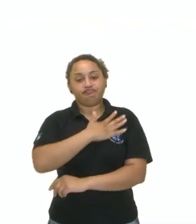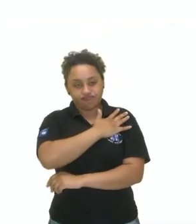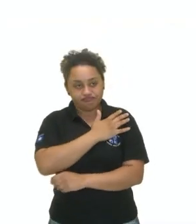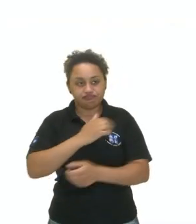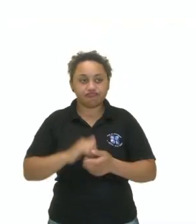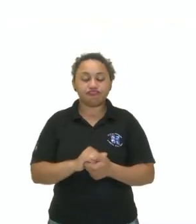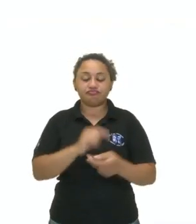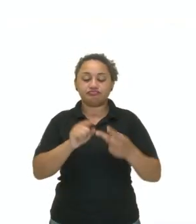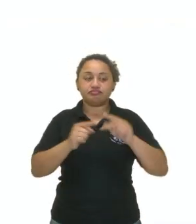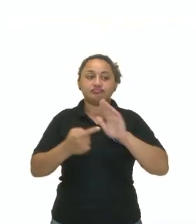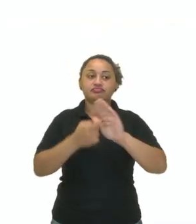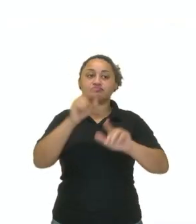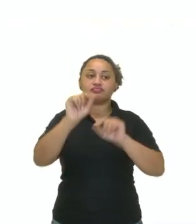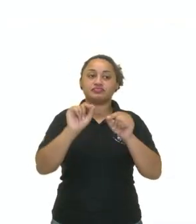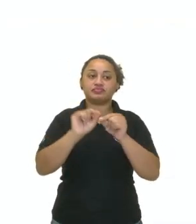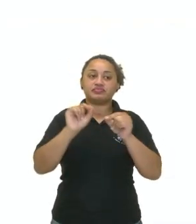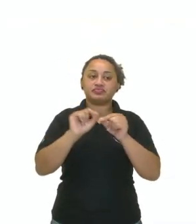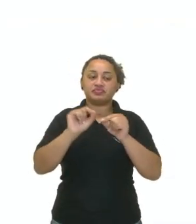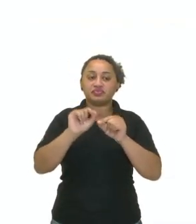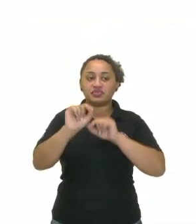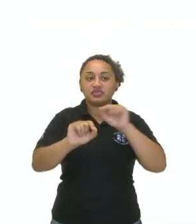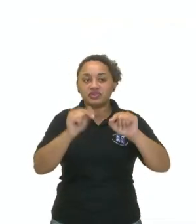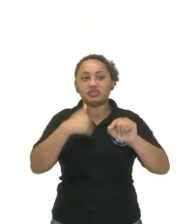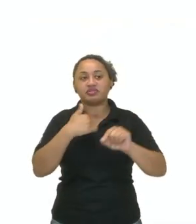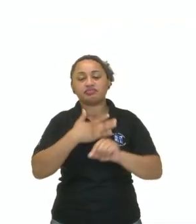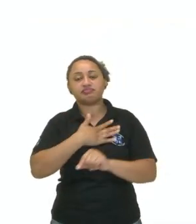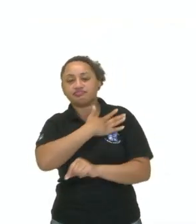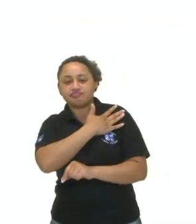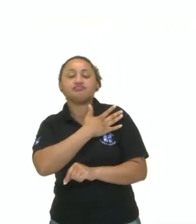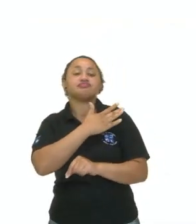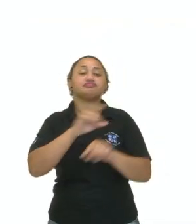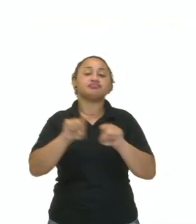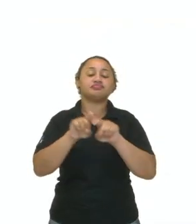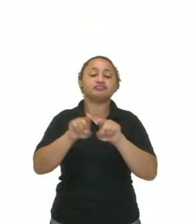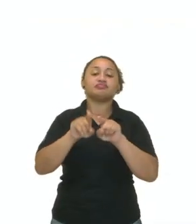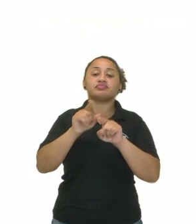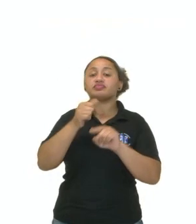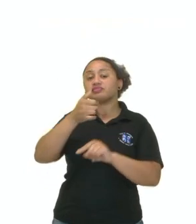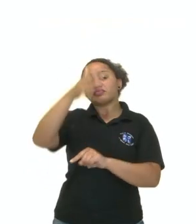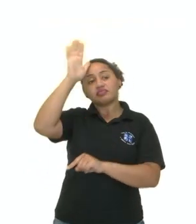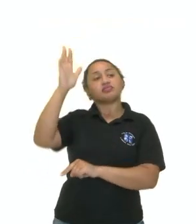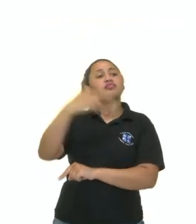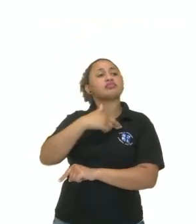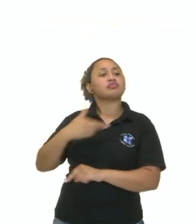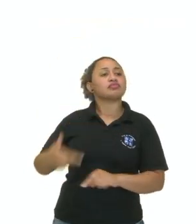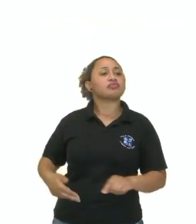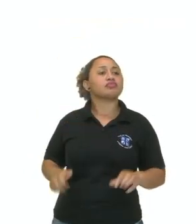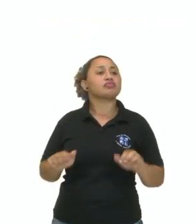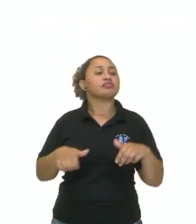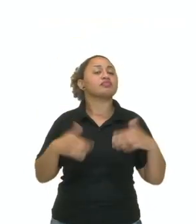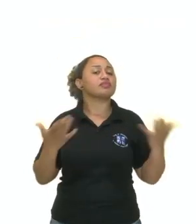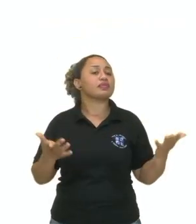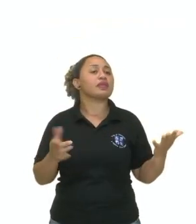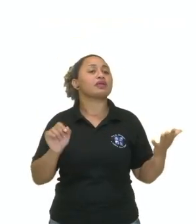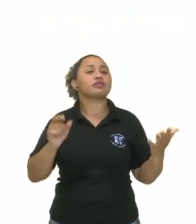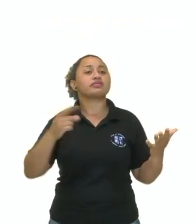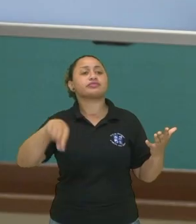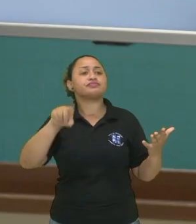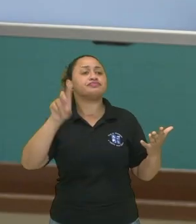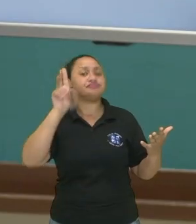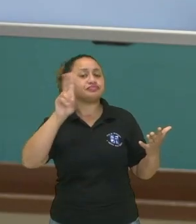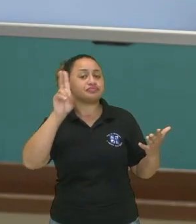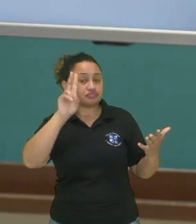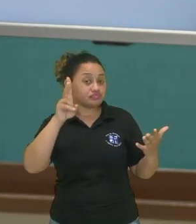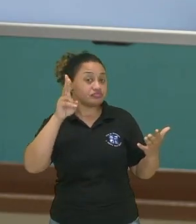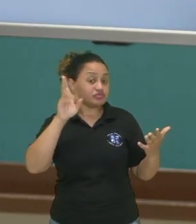os militares ao poder da Roma República. Olá! O que vocês recordam, ou melhor, já